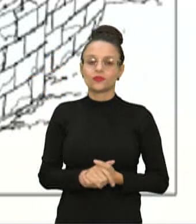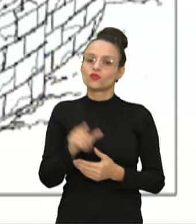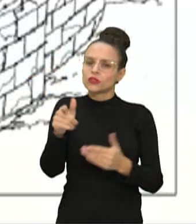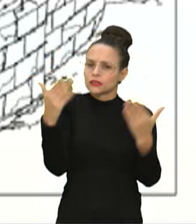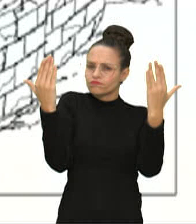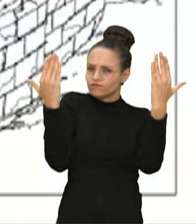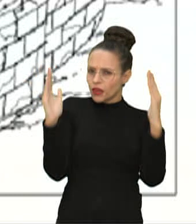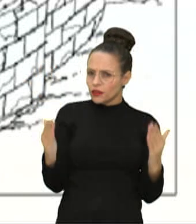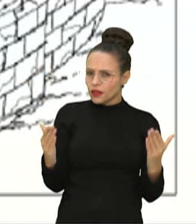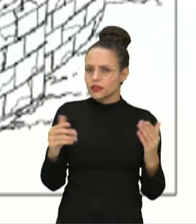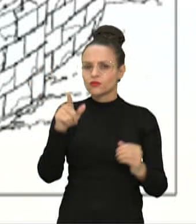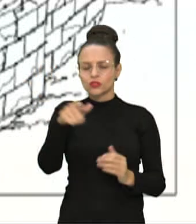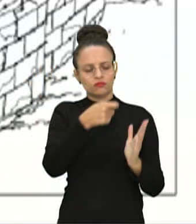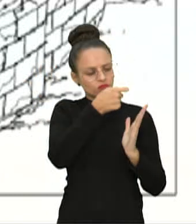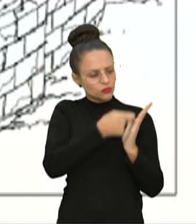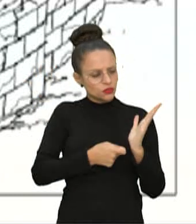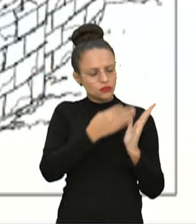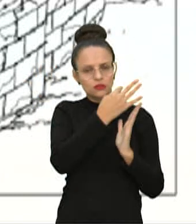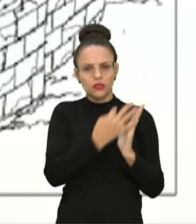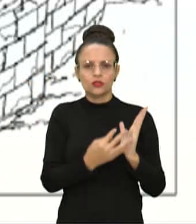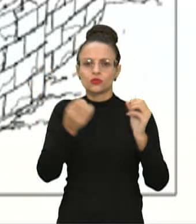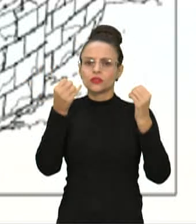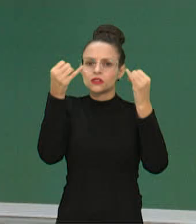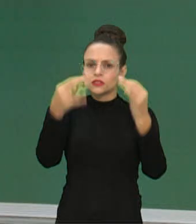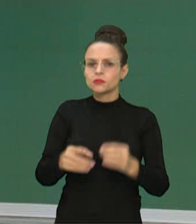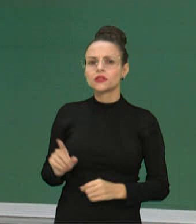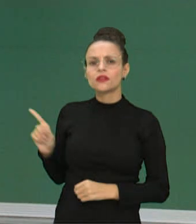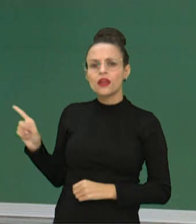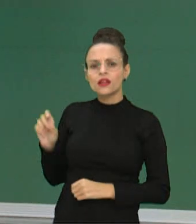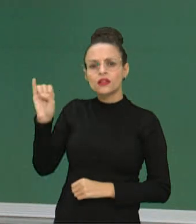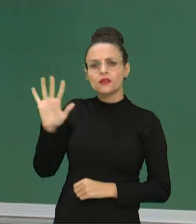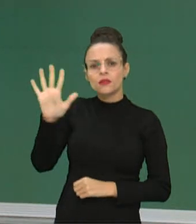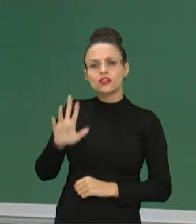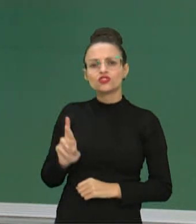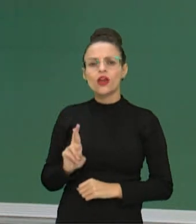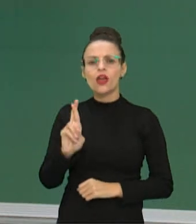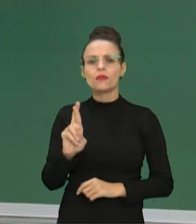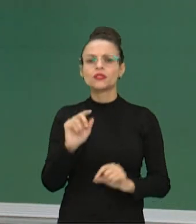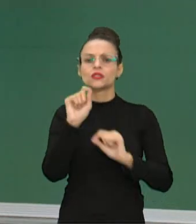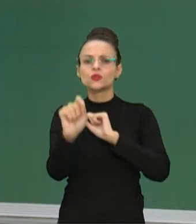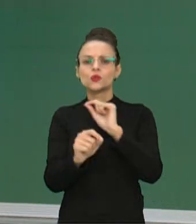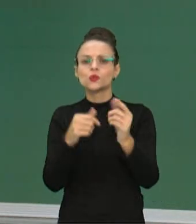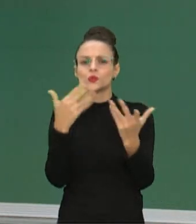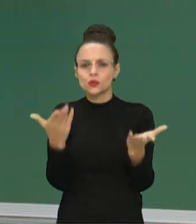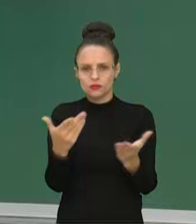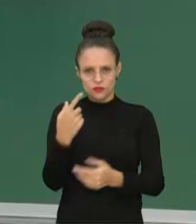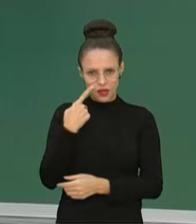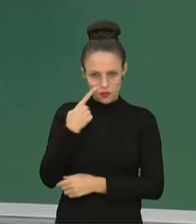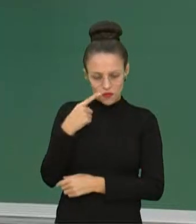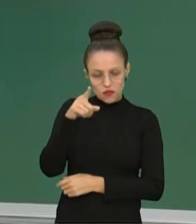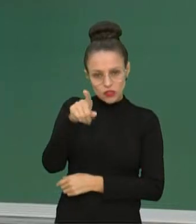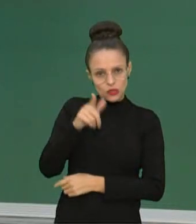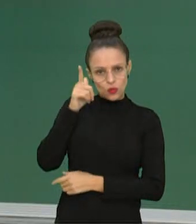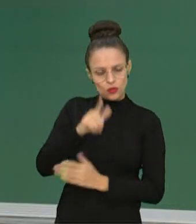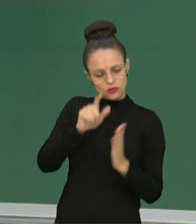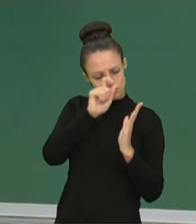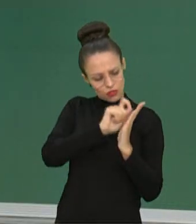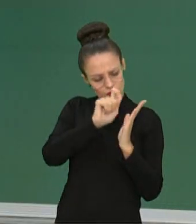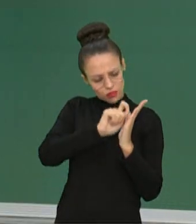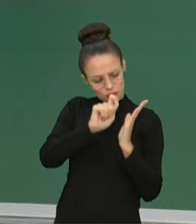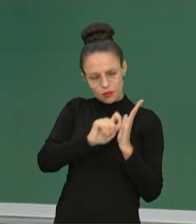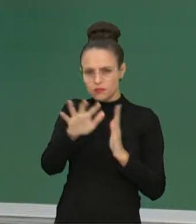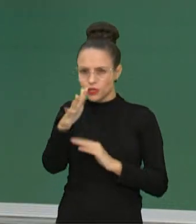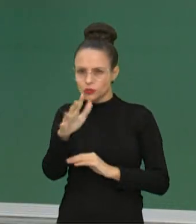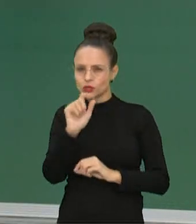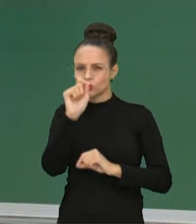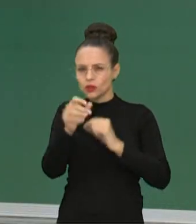charge, elabore um texto que descreva o que ela representa. Vamos ver se você agora registra mais ou menos aquilo